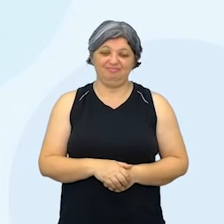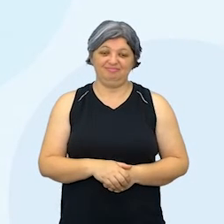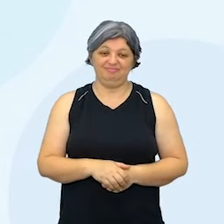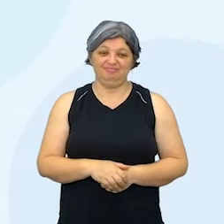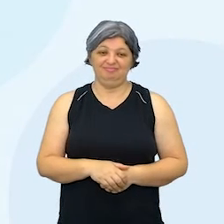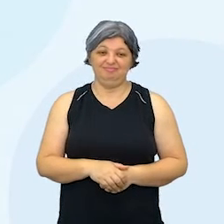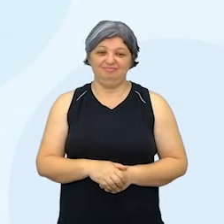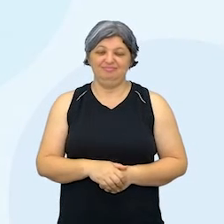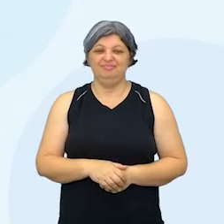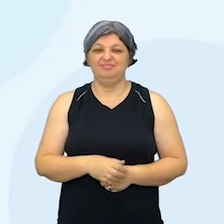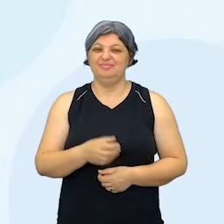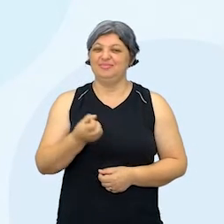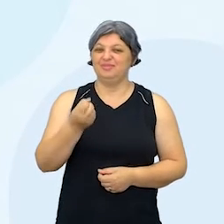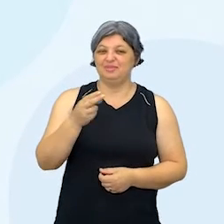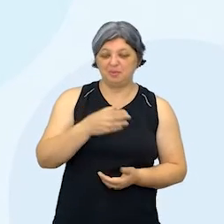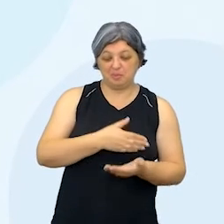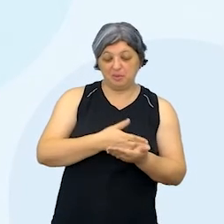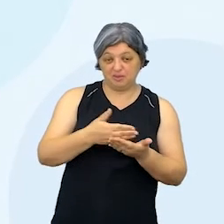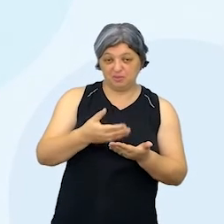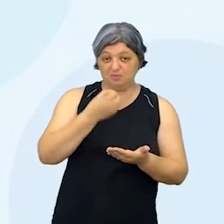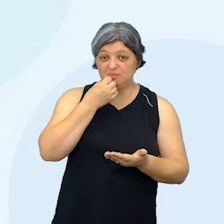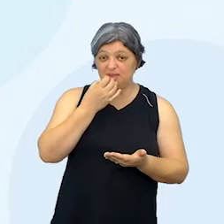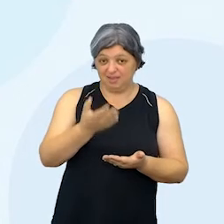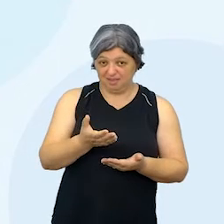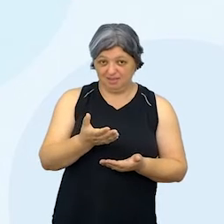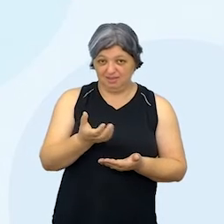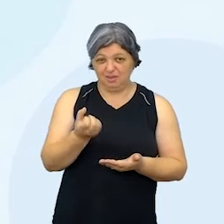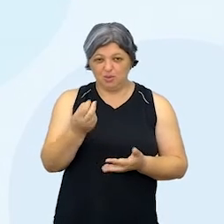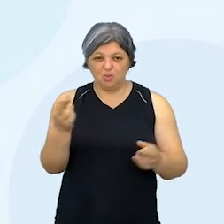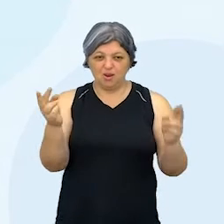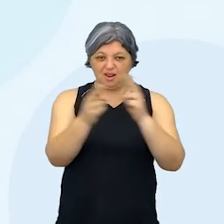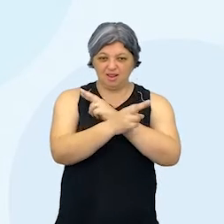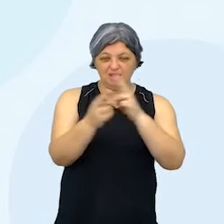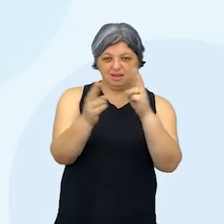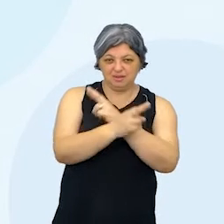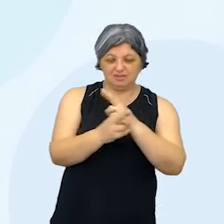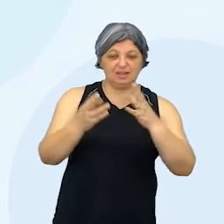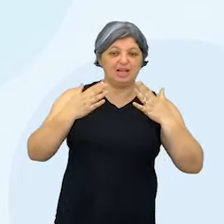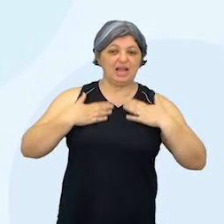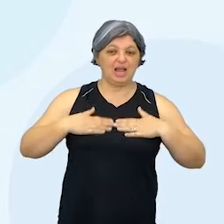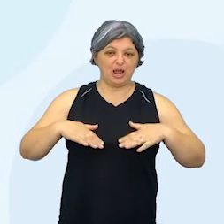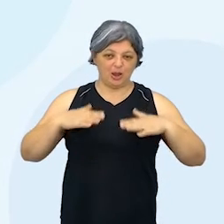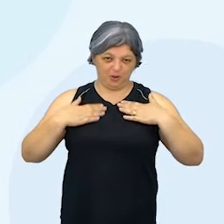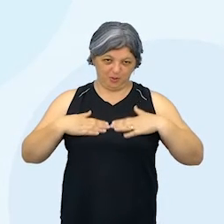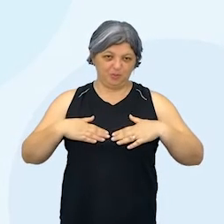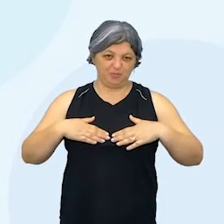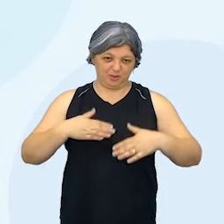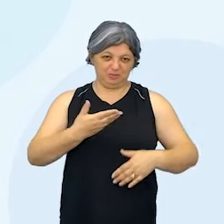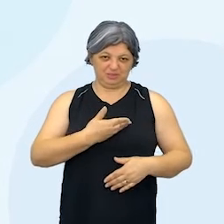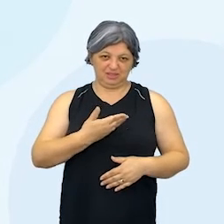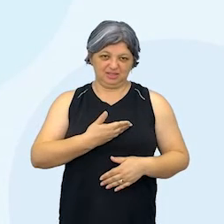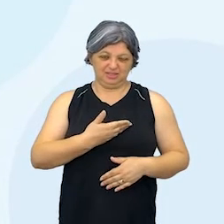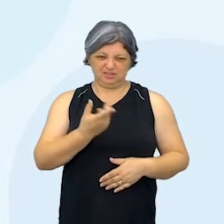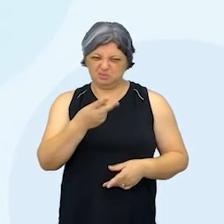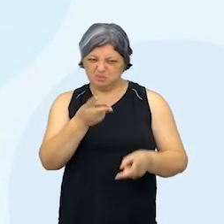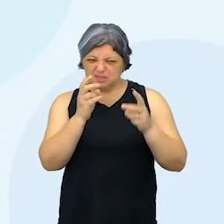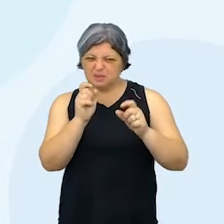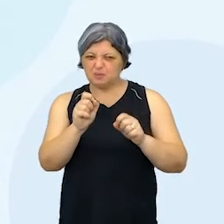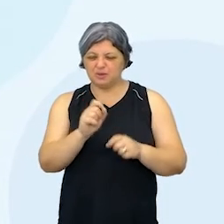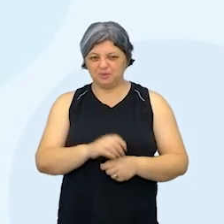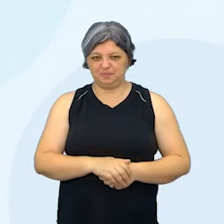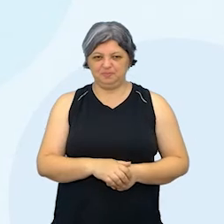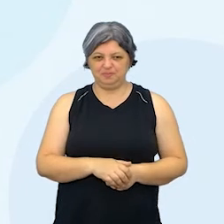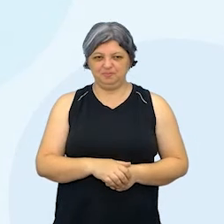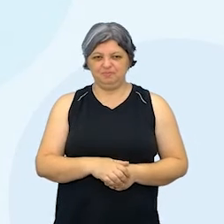Será que eles começaram bem aqui? Estão numa relação calma aqui na amizade? Será? O que vocês percebem? Olha bem